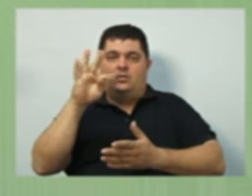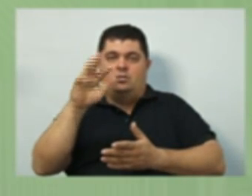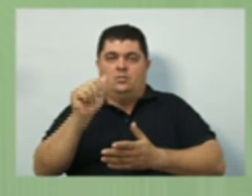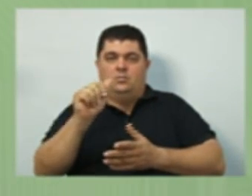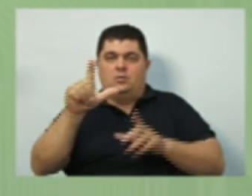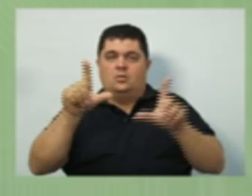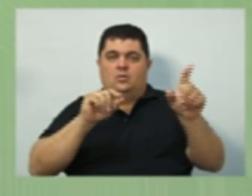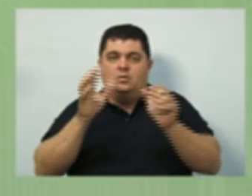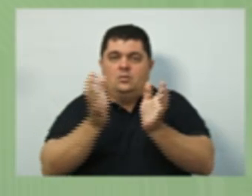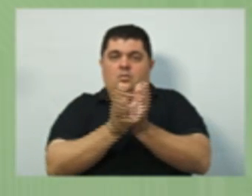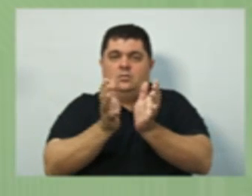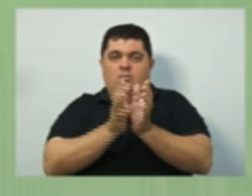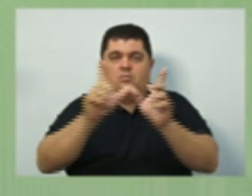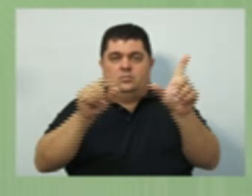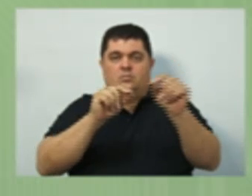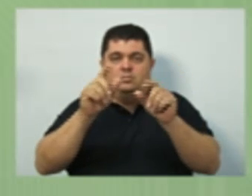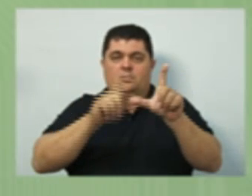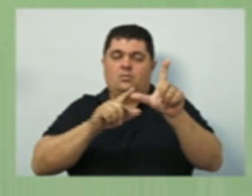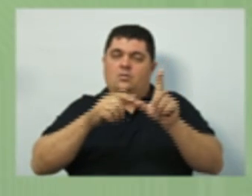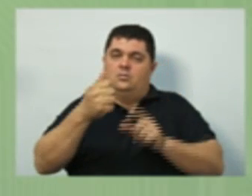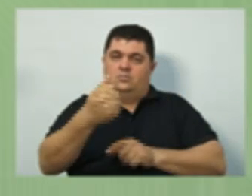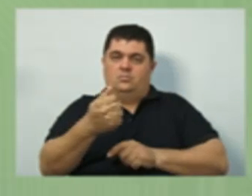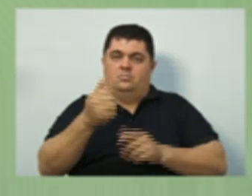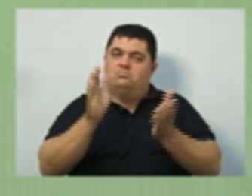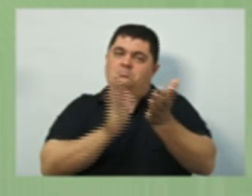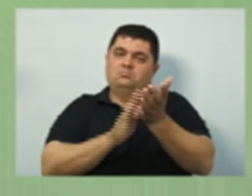optou justamente pela letra A, professor. Então,